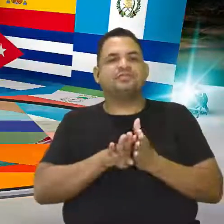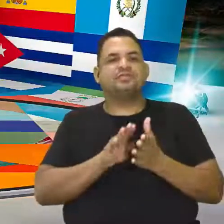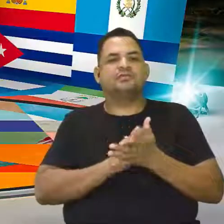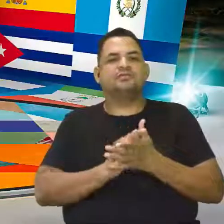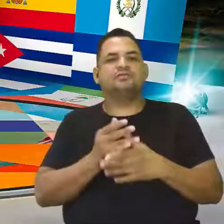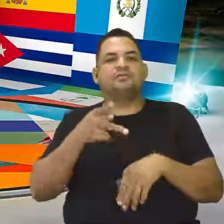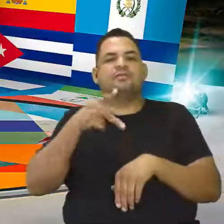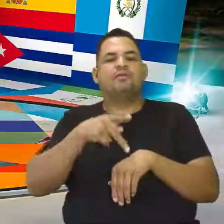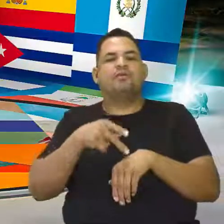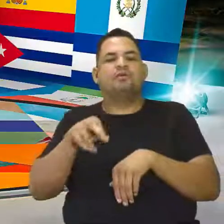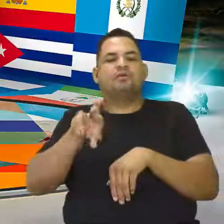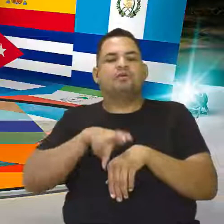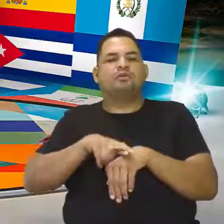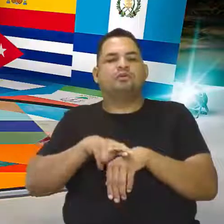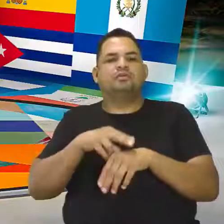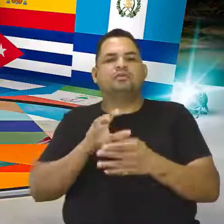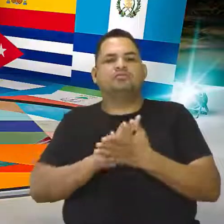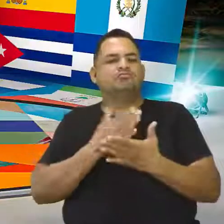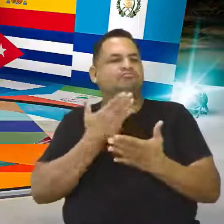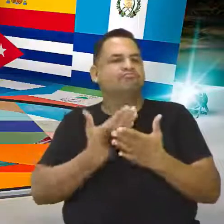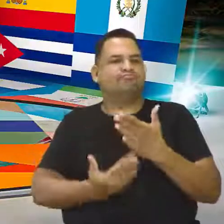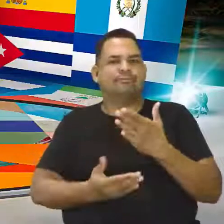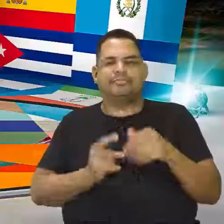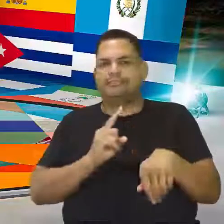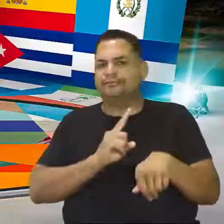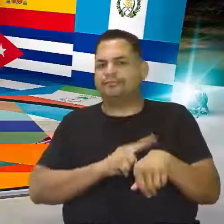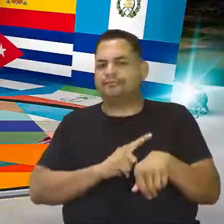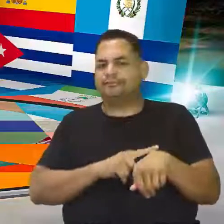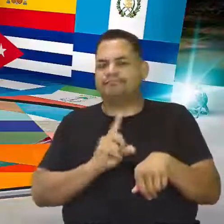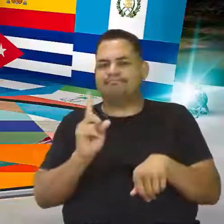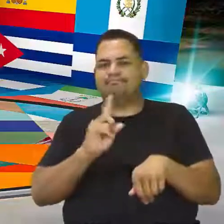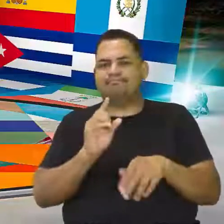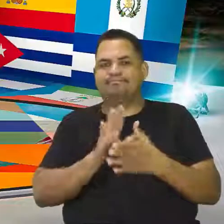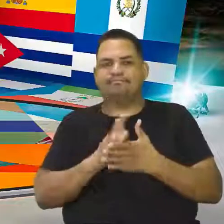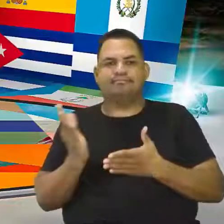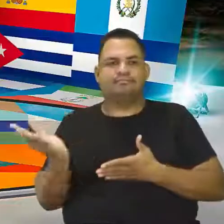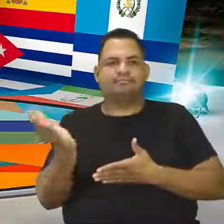Porto Rico. Então, nem vamos perder tempo e vamos logo lá para as nossas